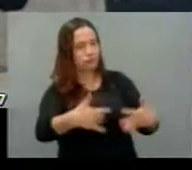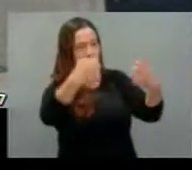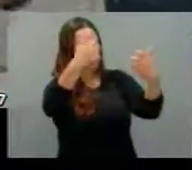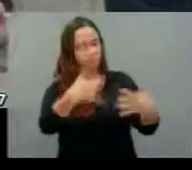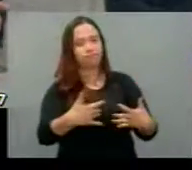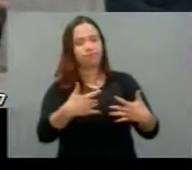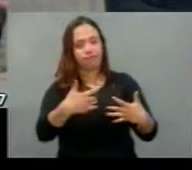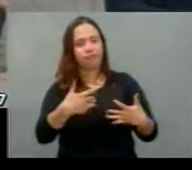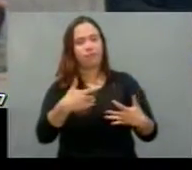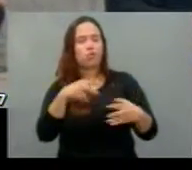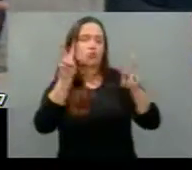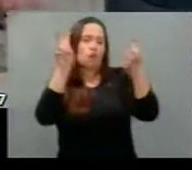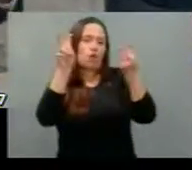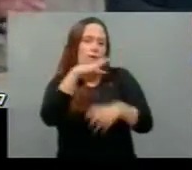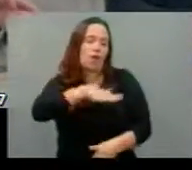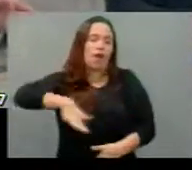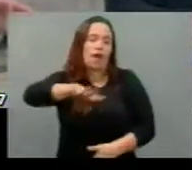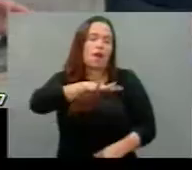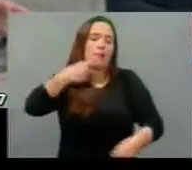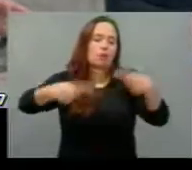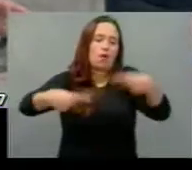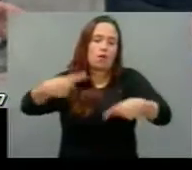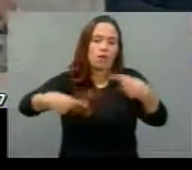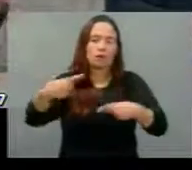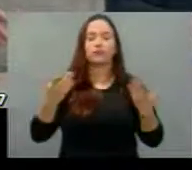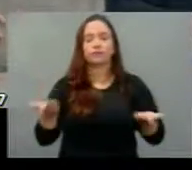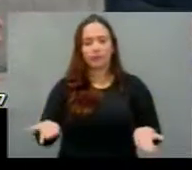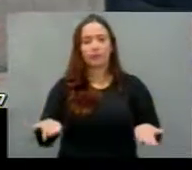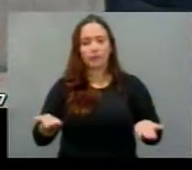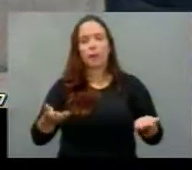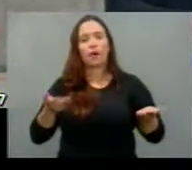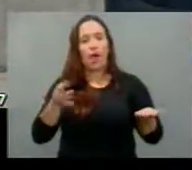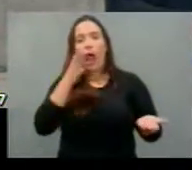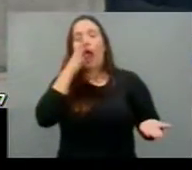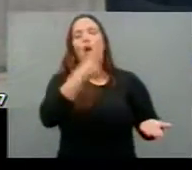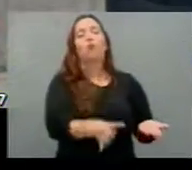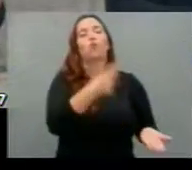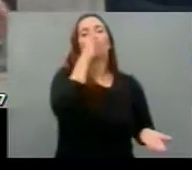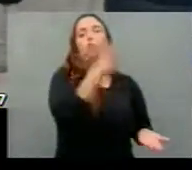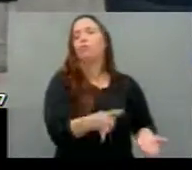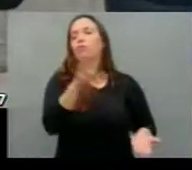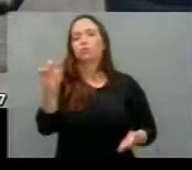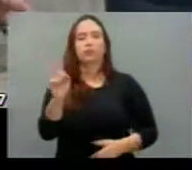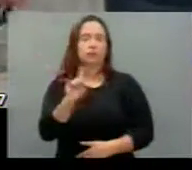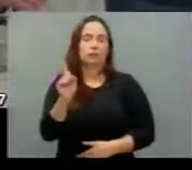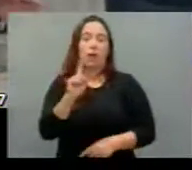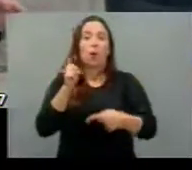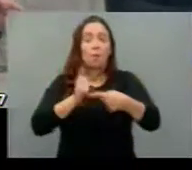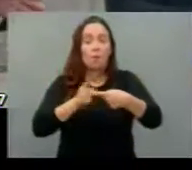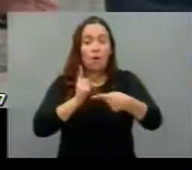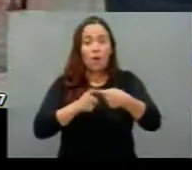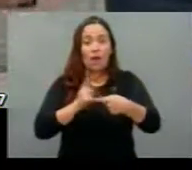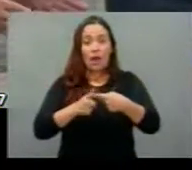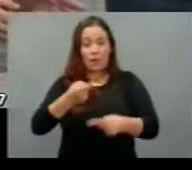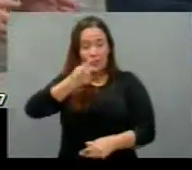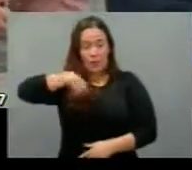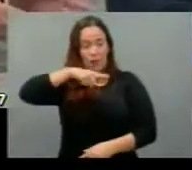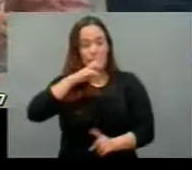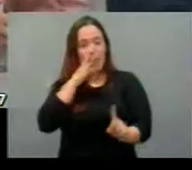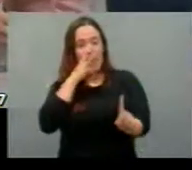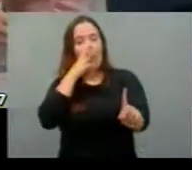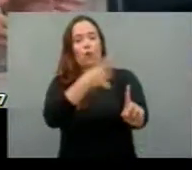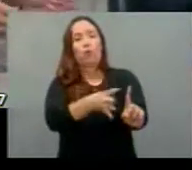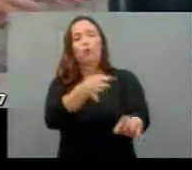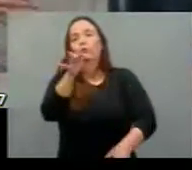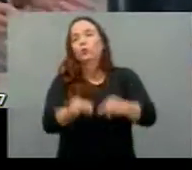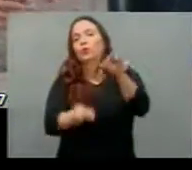da classe política, é previamente fazer as condenações. Porque quando previamente nós estamos